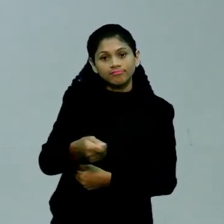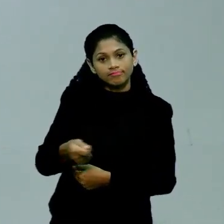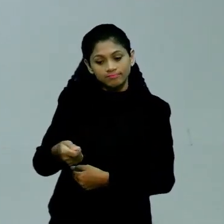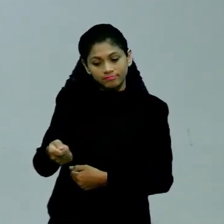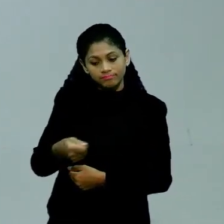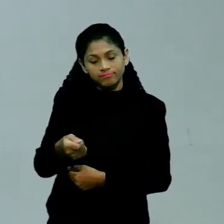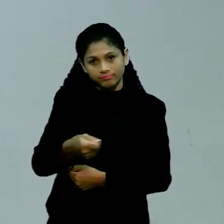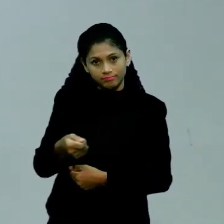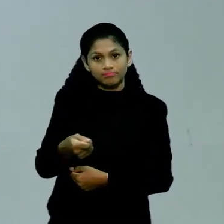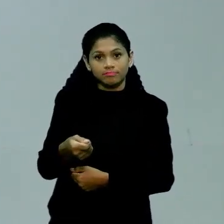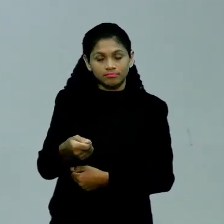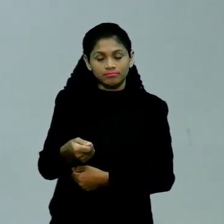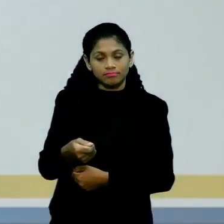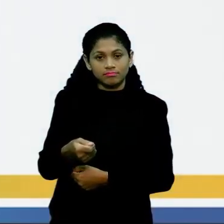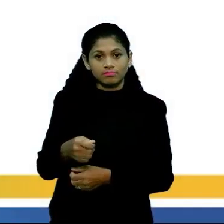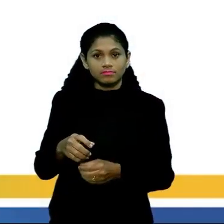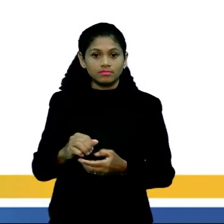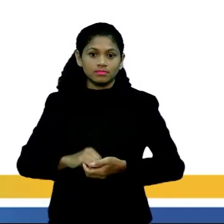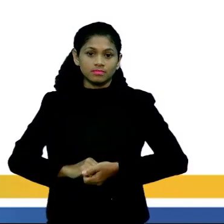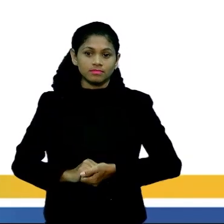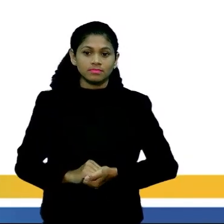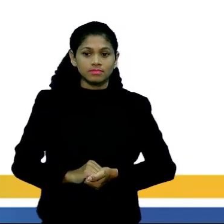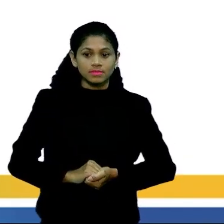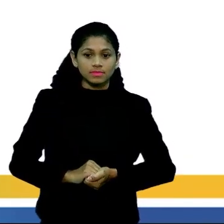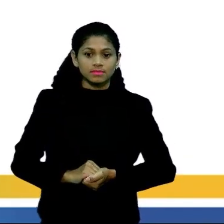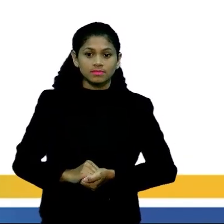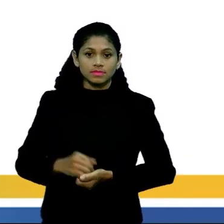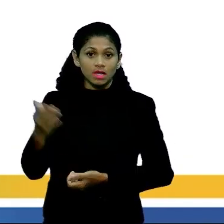ele é classificado como peneiração.